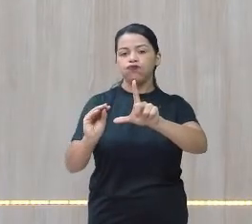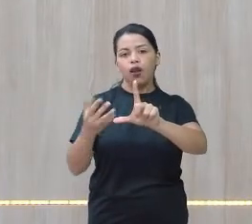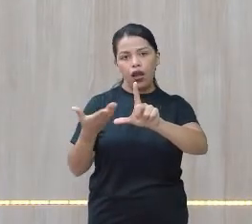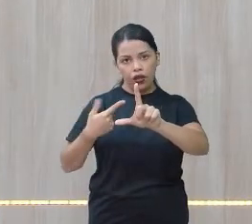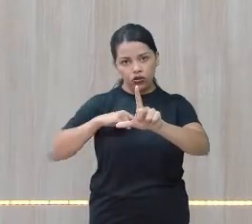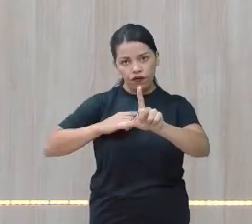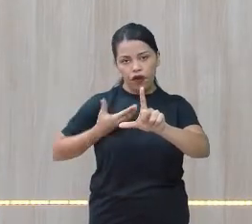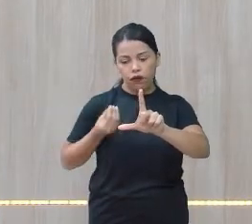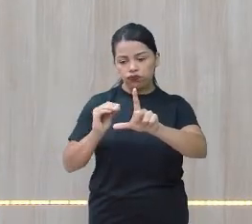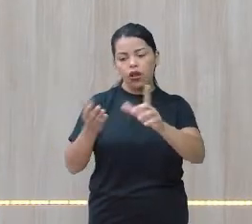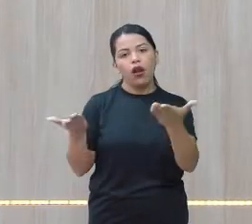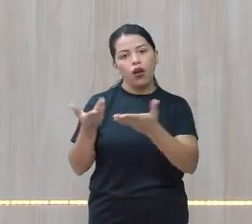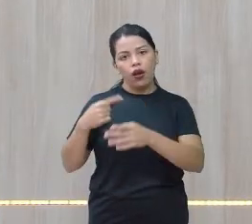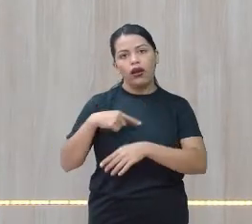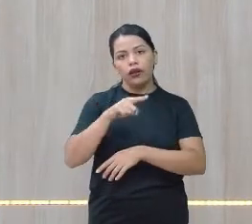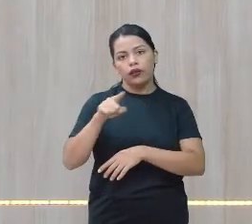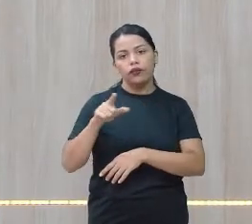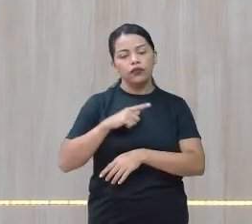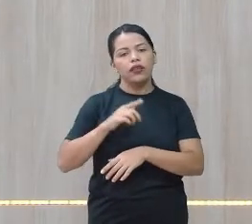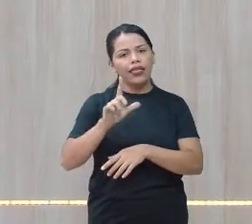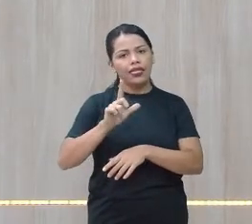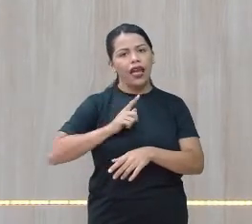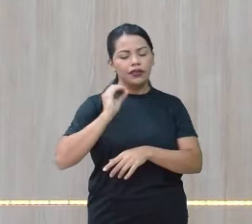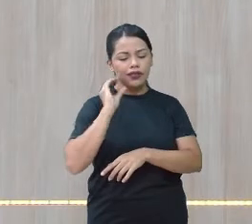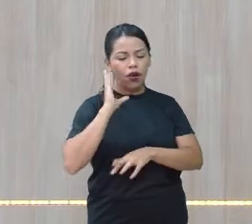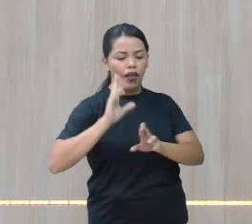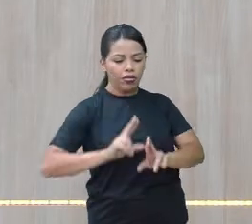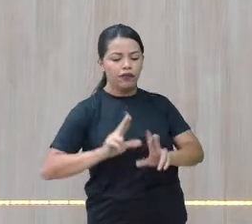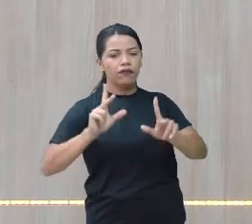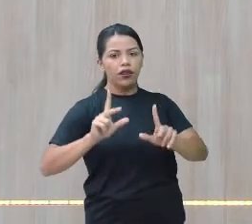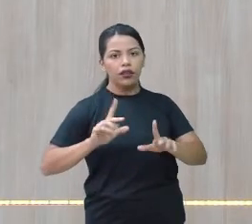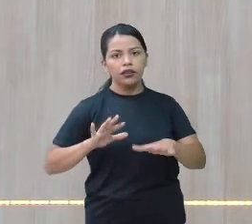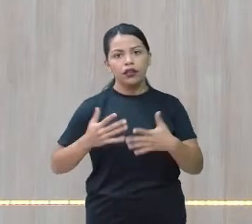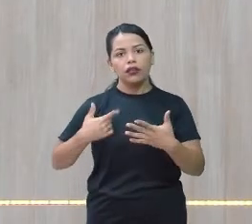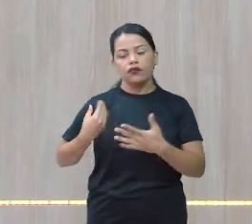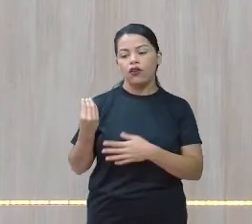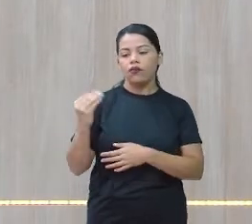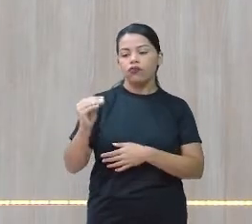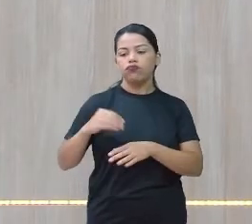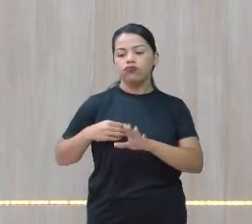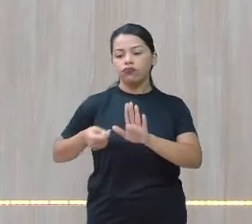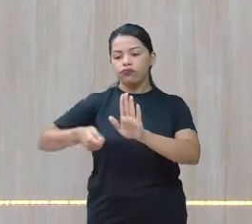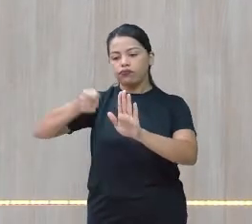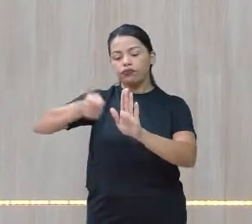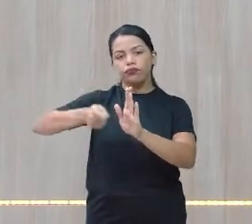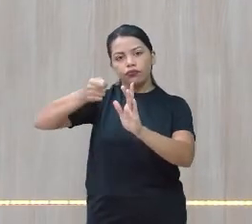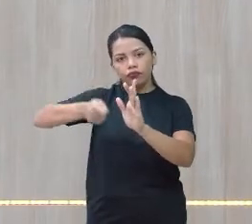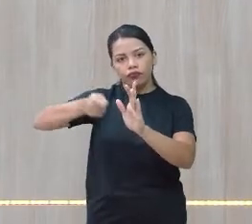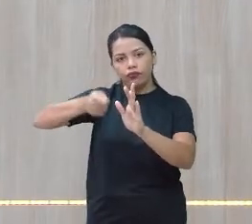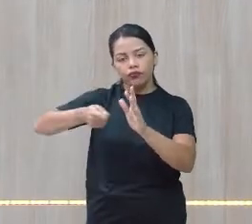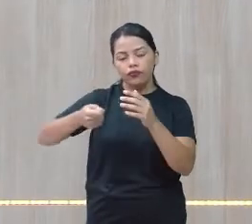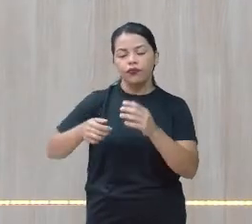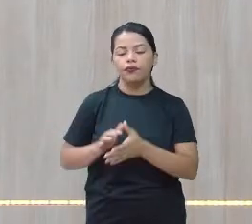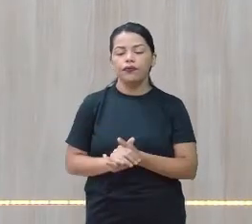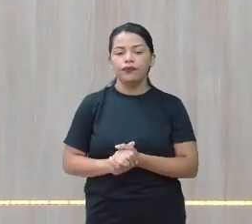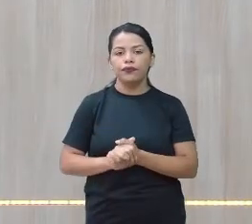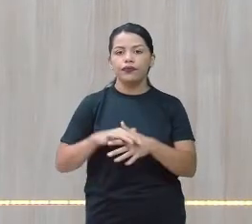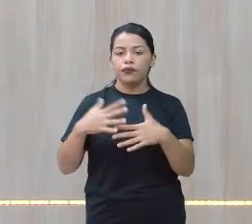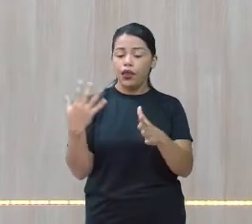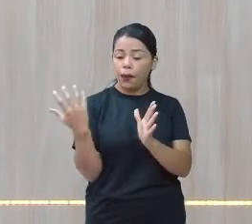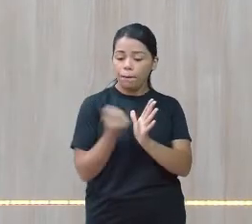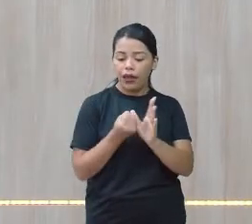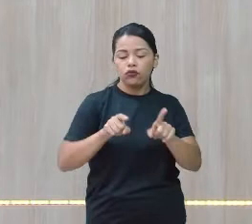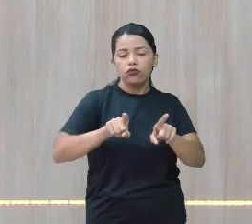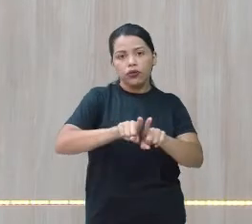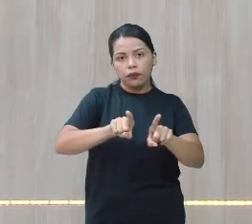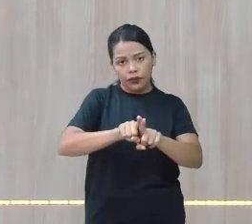possa, porque tem, né, um celular diferente, o iOS, vai lá e coloca a sua câmera e baixa também,